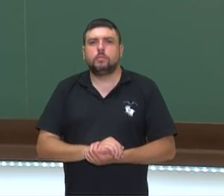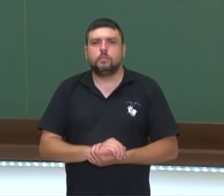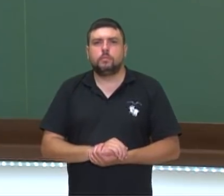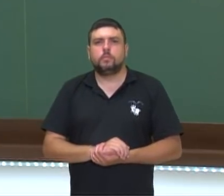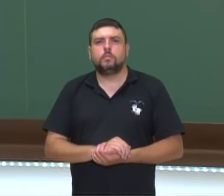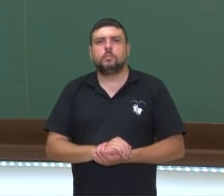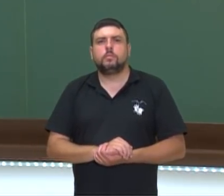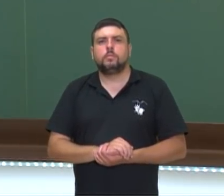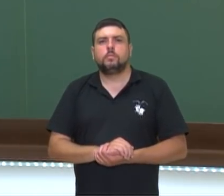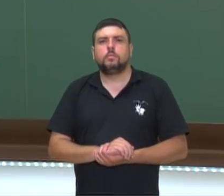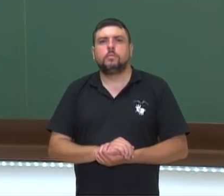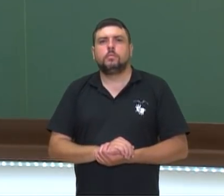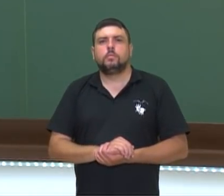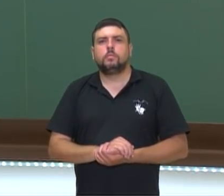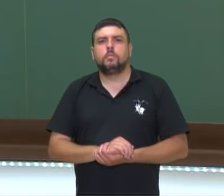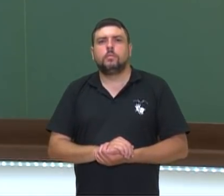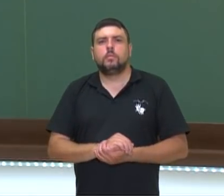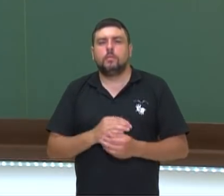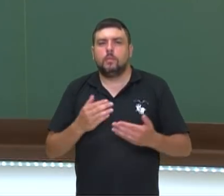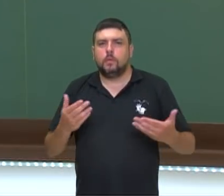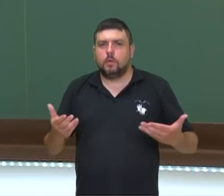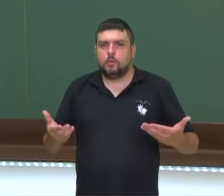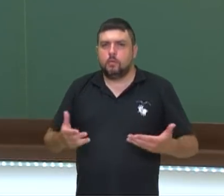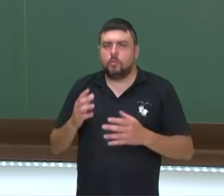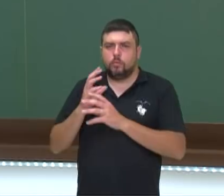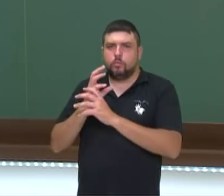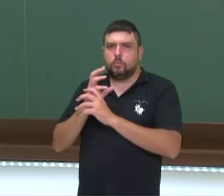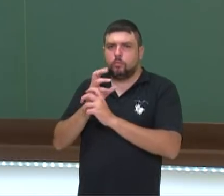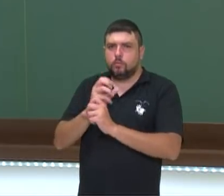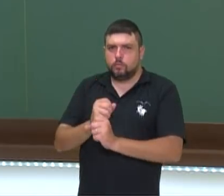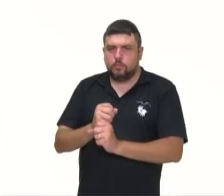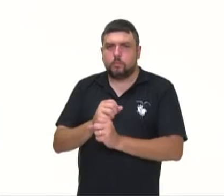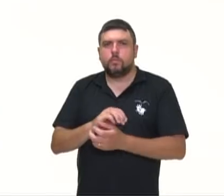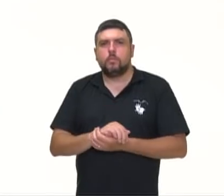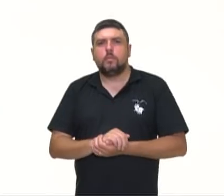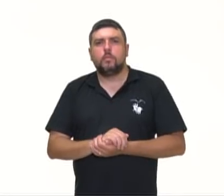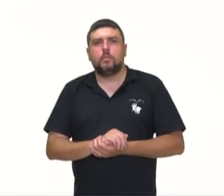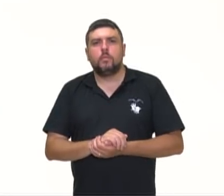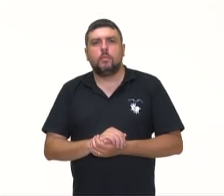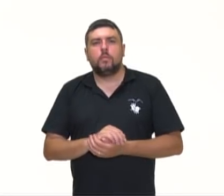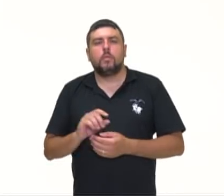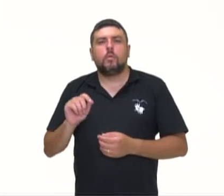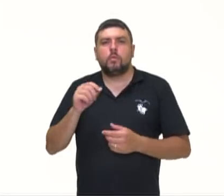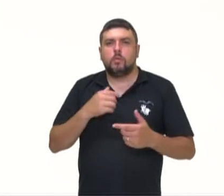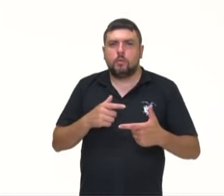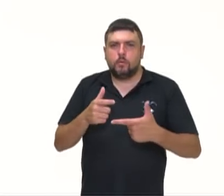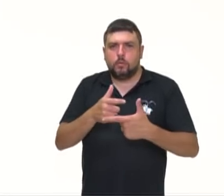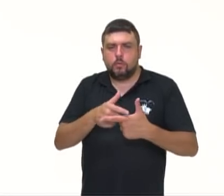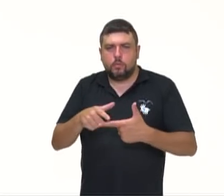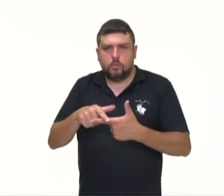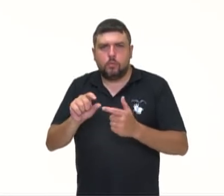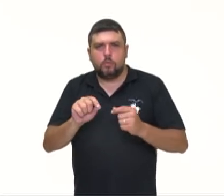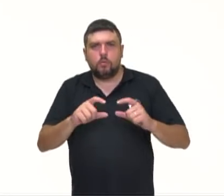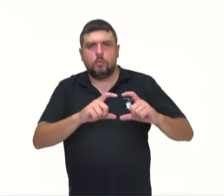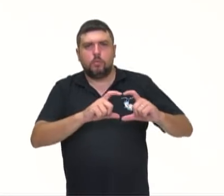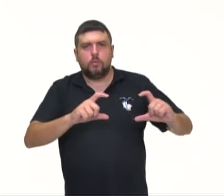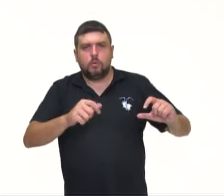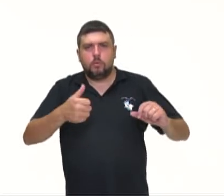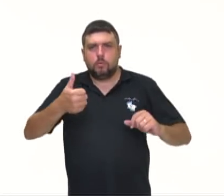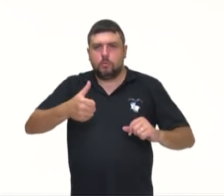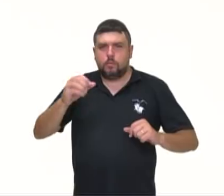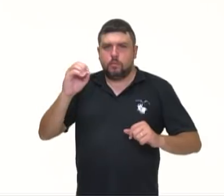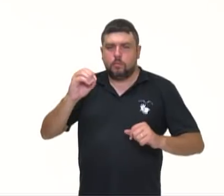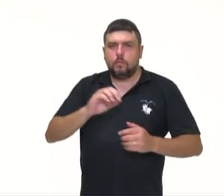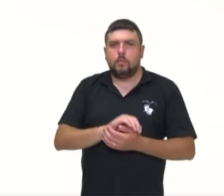que é 40. Então, hoje, o que a gente trabalhou? Situações que envolvem a equação de primeiro e de segundo